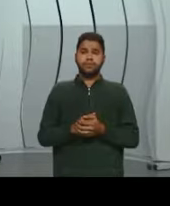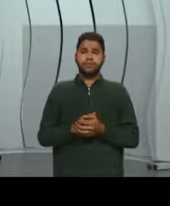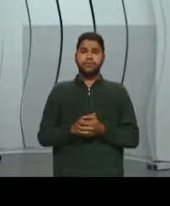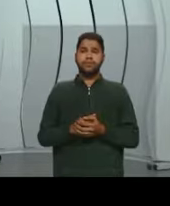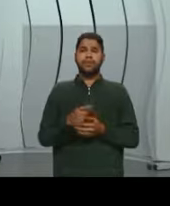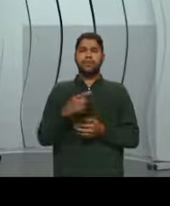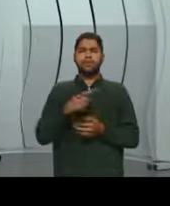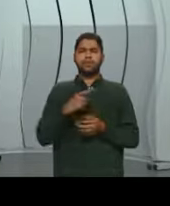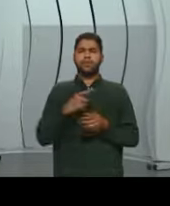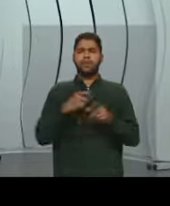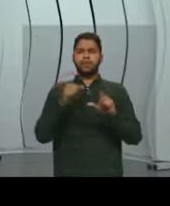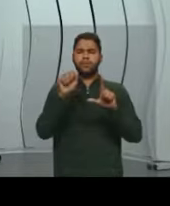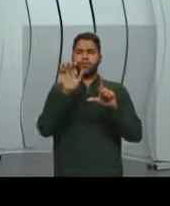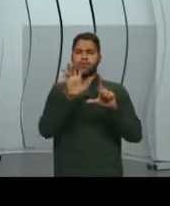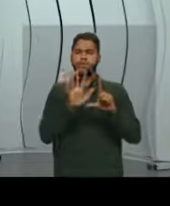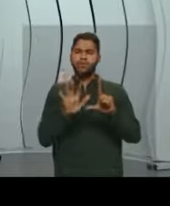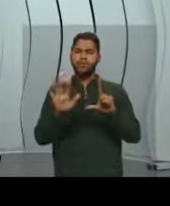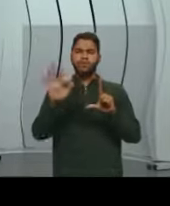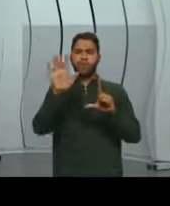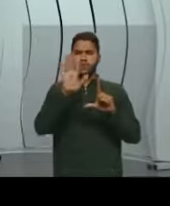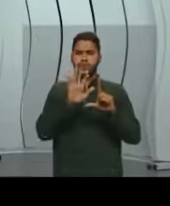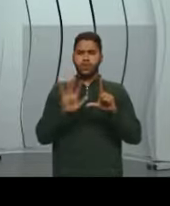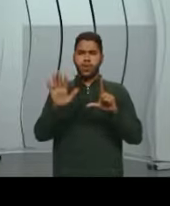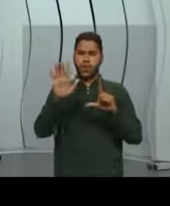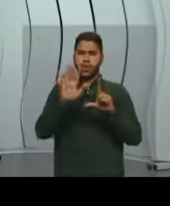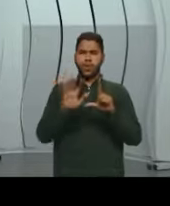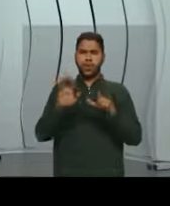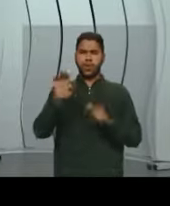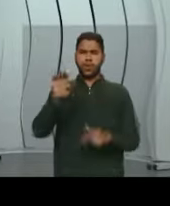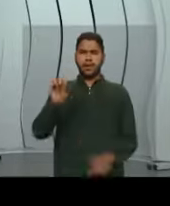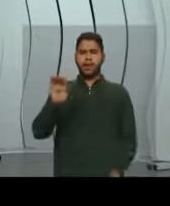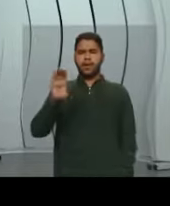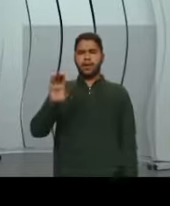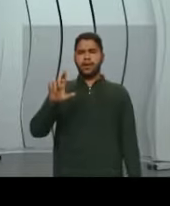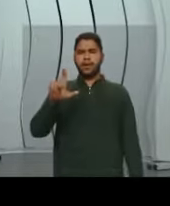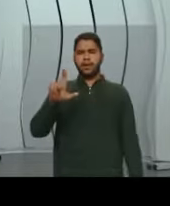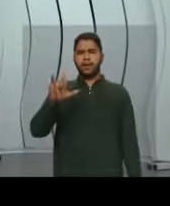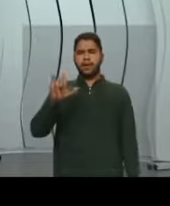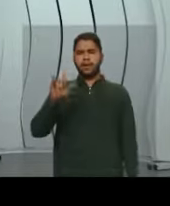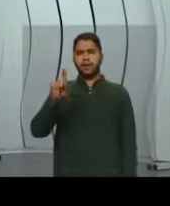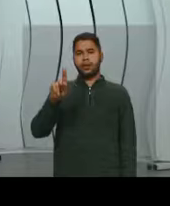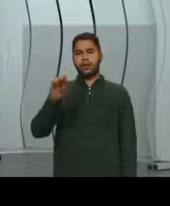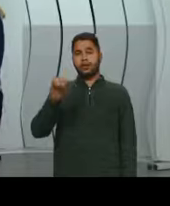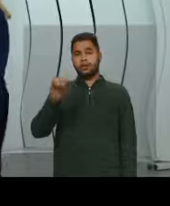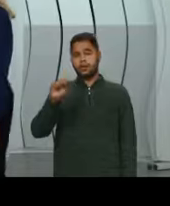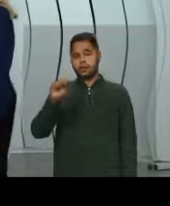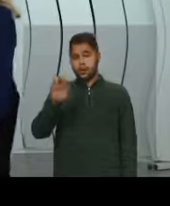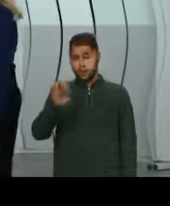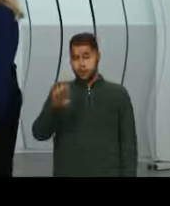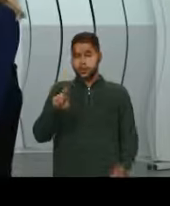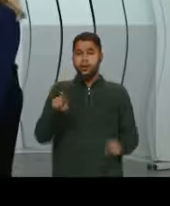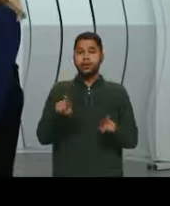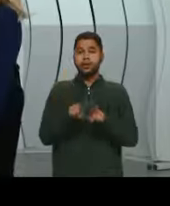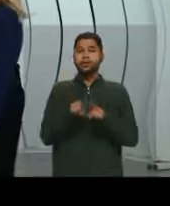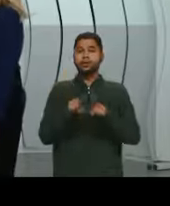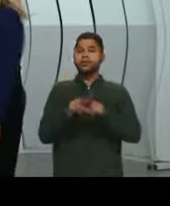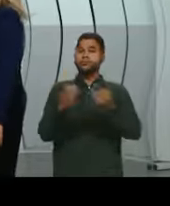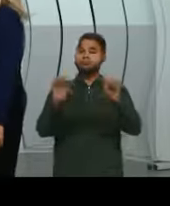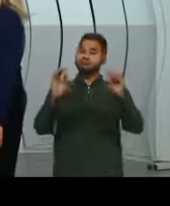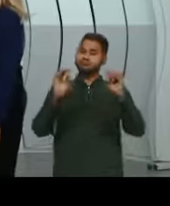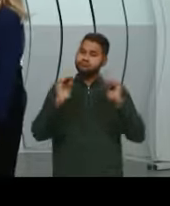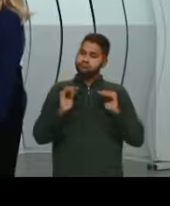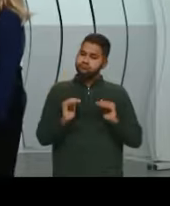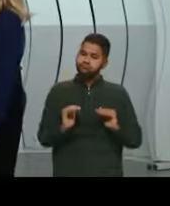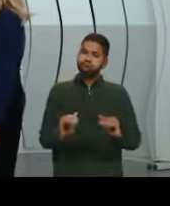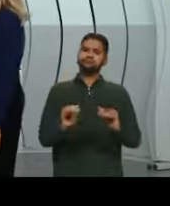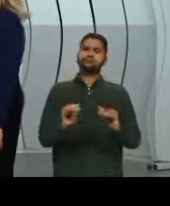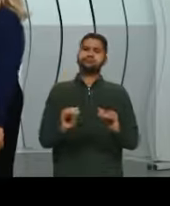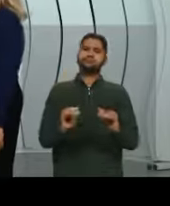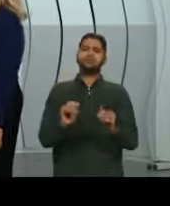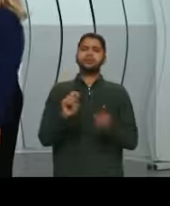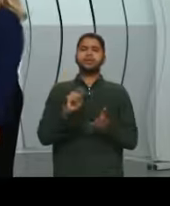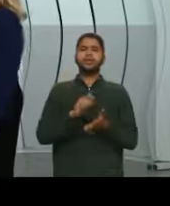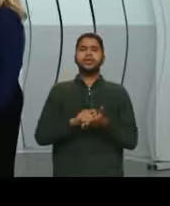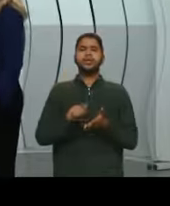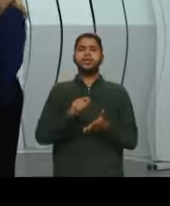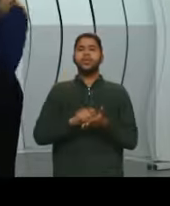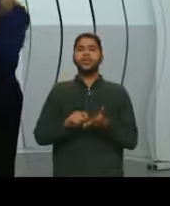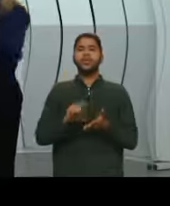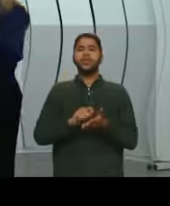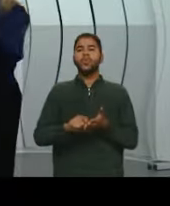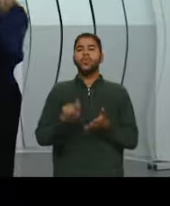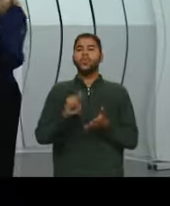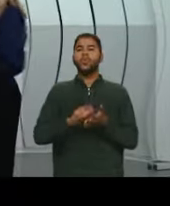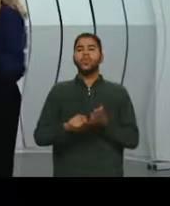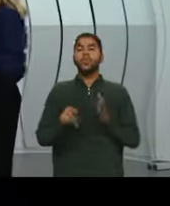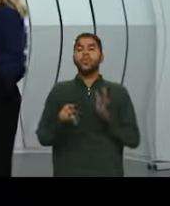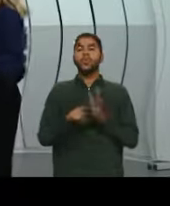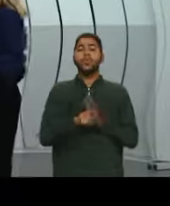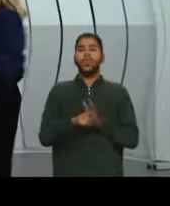o visual, que é o eclipse, né? E logo abaixo eu tenho bem grande aqui escrito o eclipse